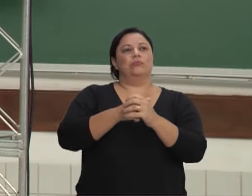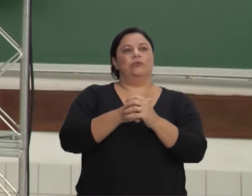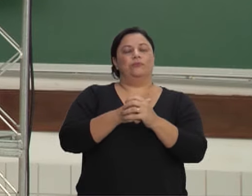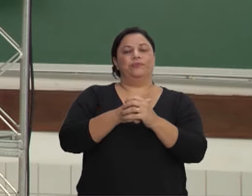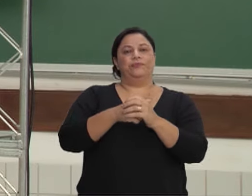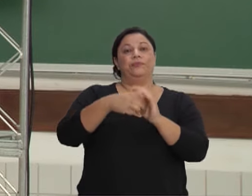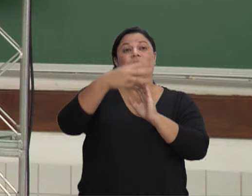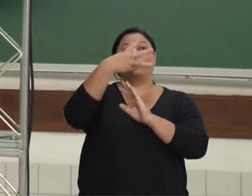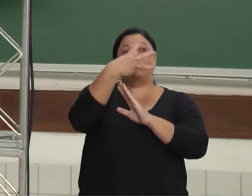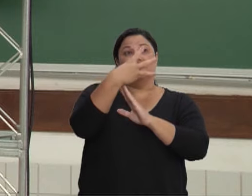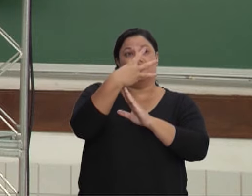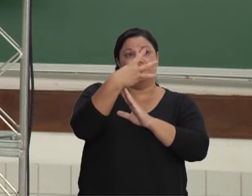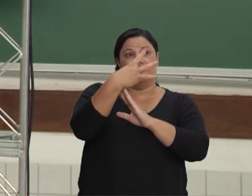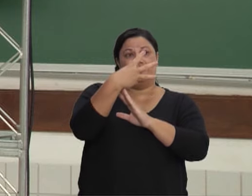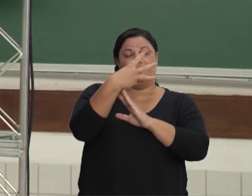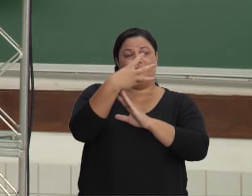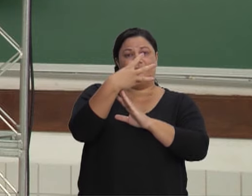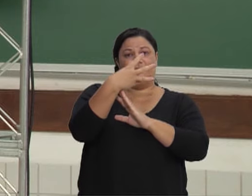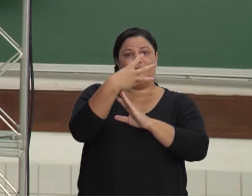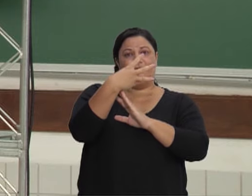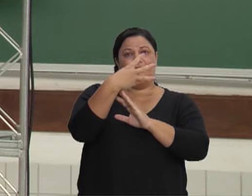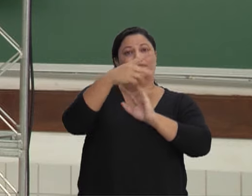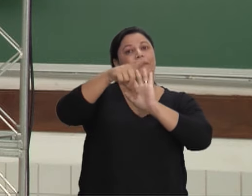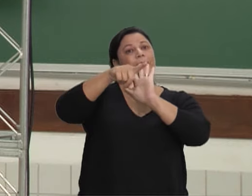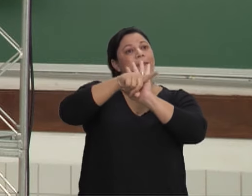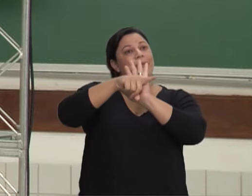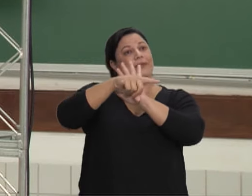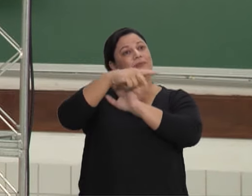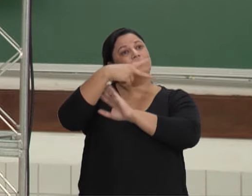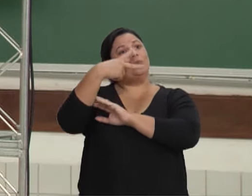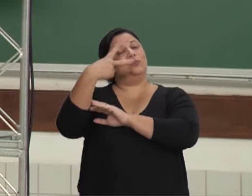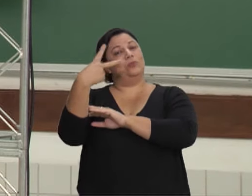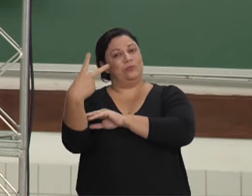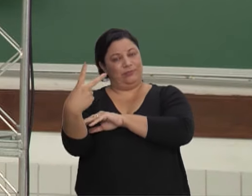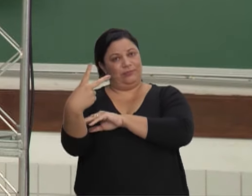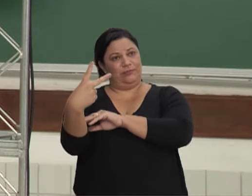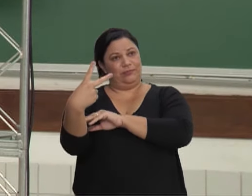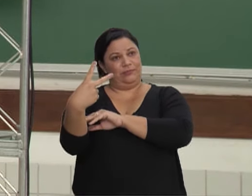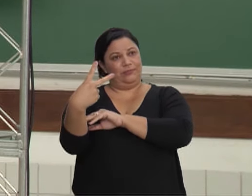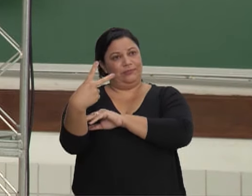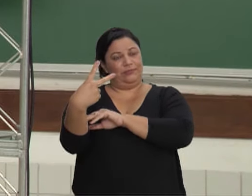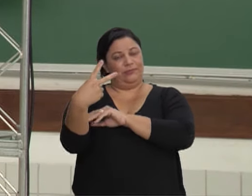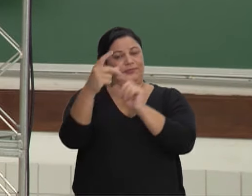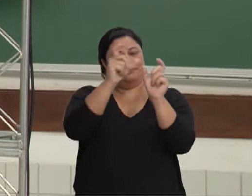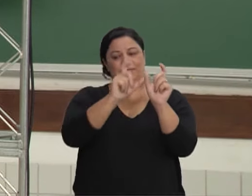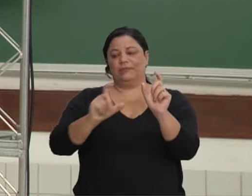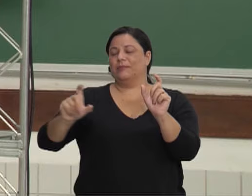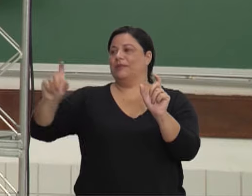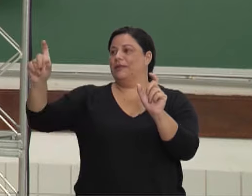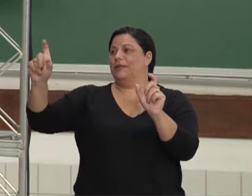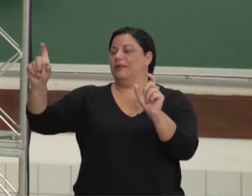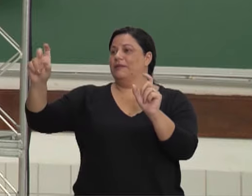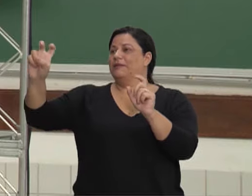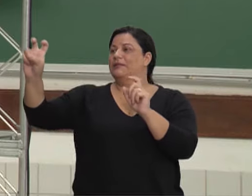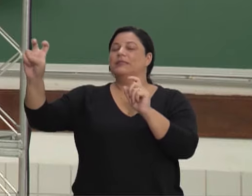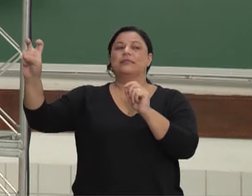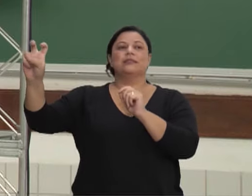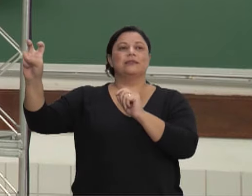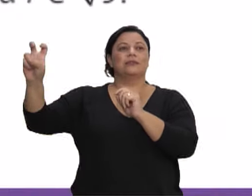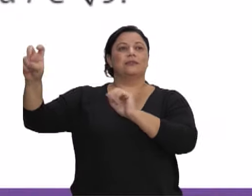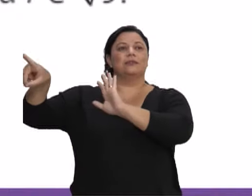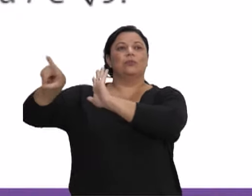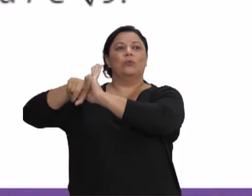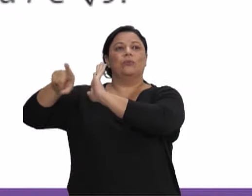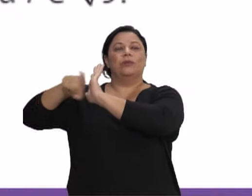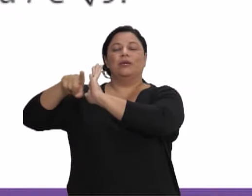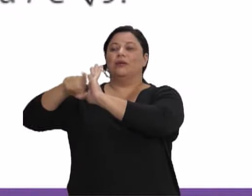então, o deslocamento em x vai ser 3 menos 2. O deslocamento em y vai ser 5 menos